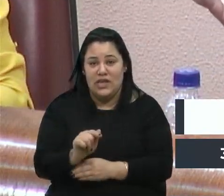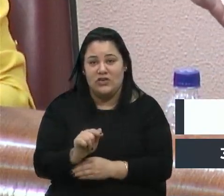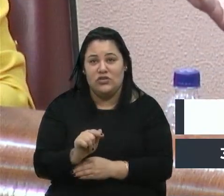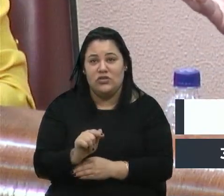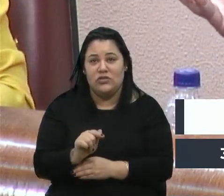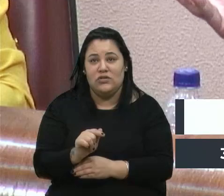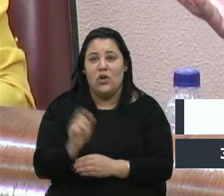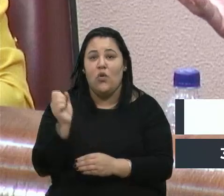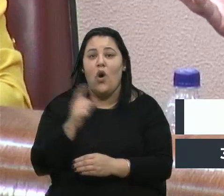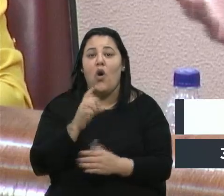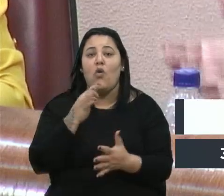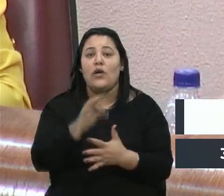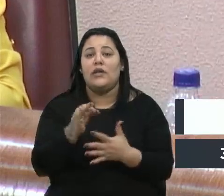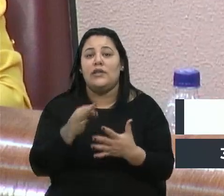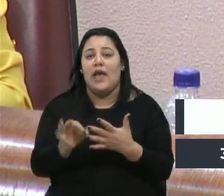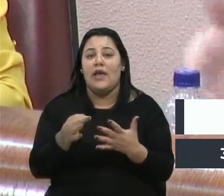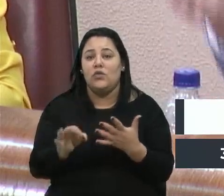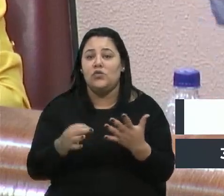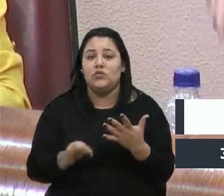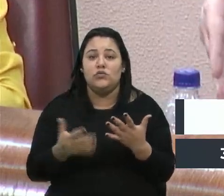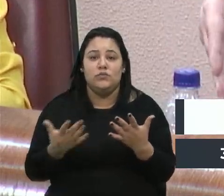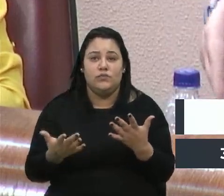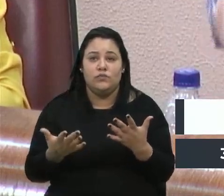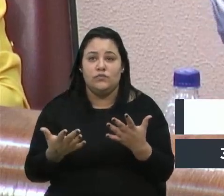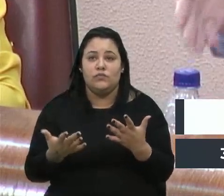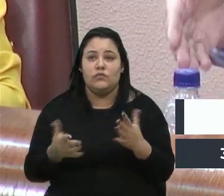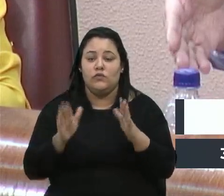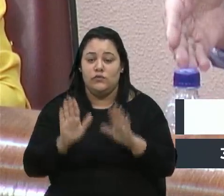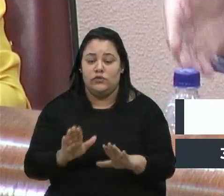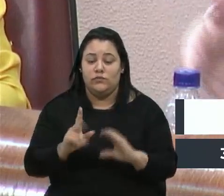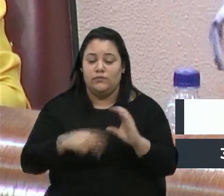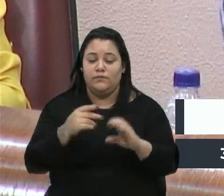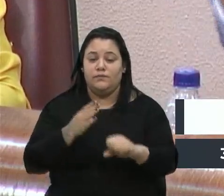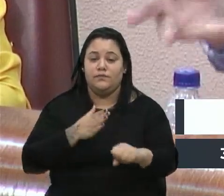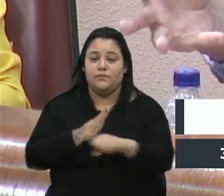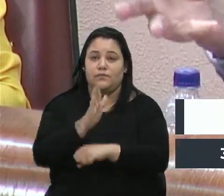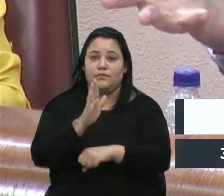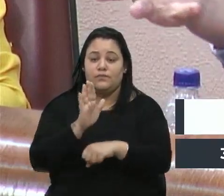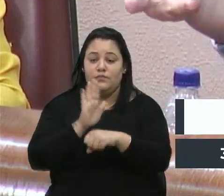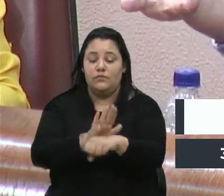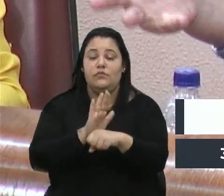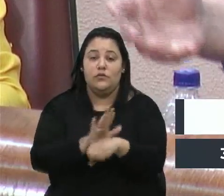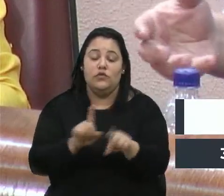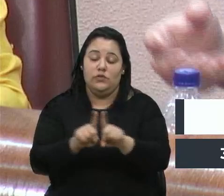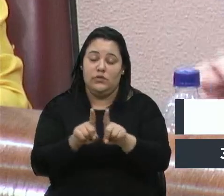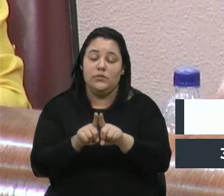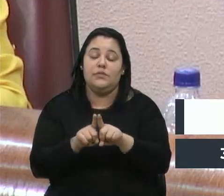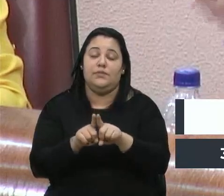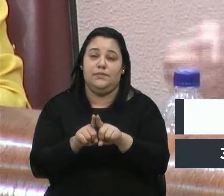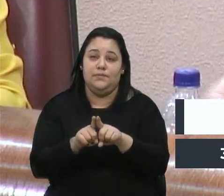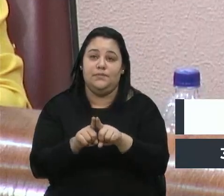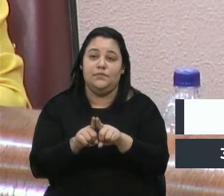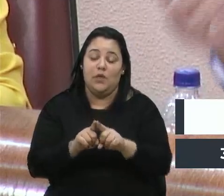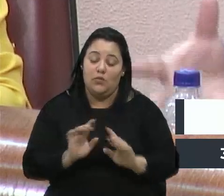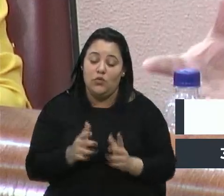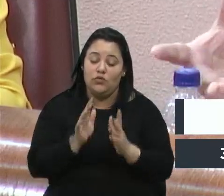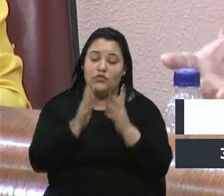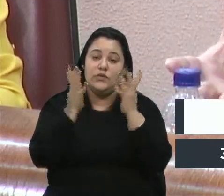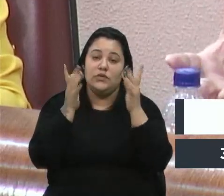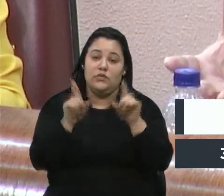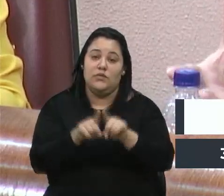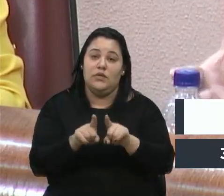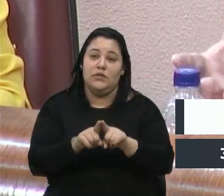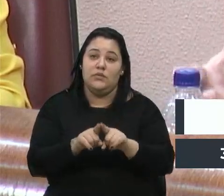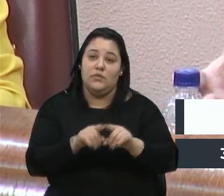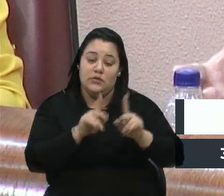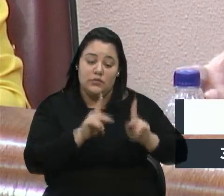o critério? Então vamos deixar, esta casa aprovou uma ajuda, vamos supor, né, um incentivo, uma ajuda para as